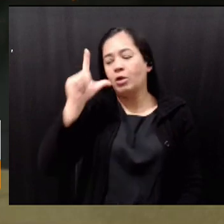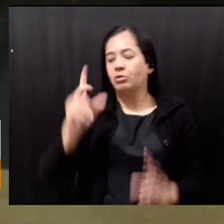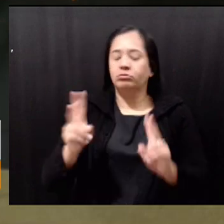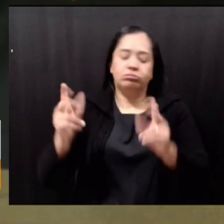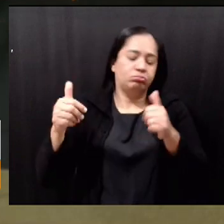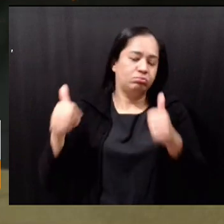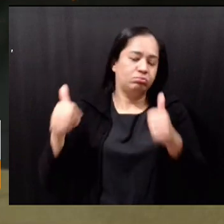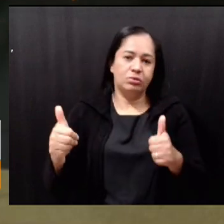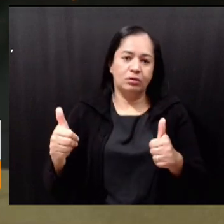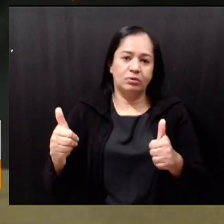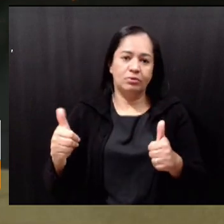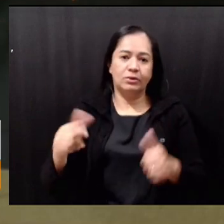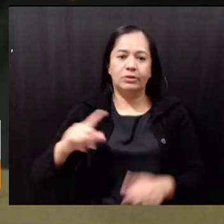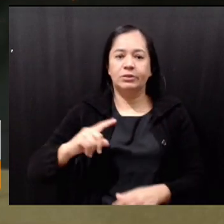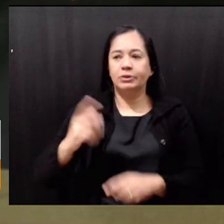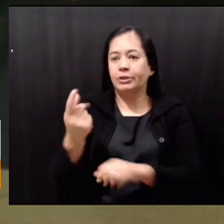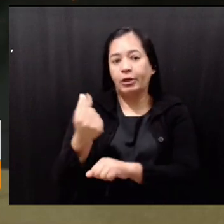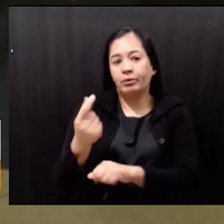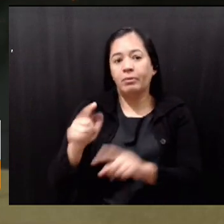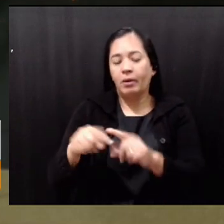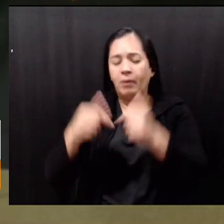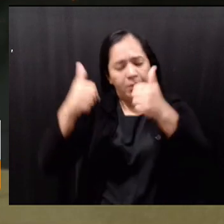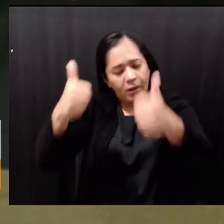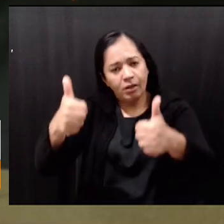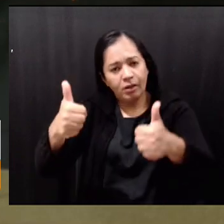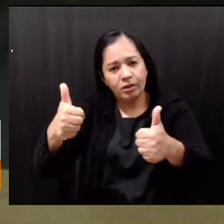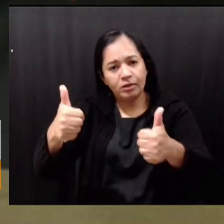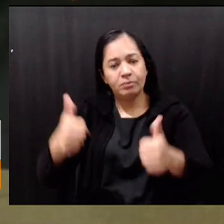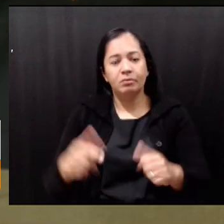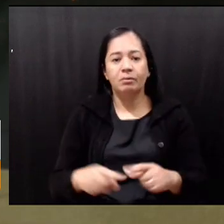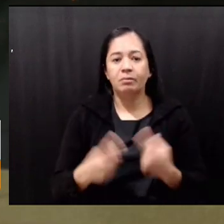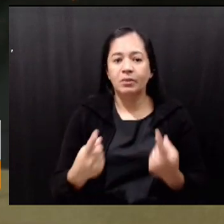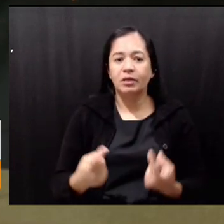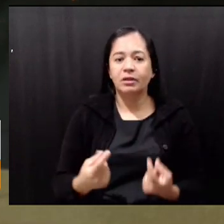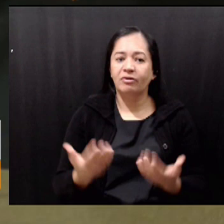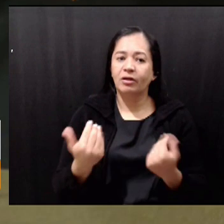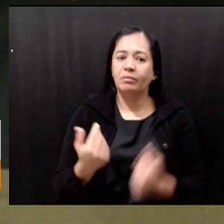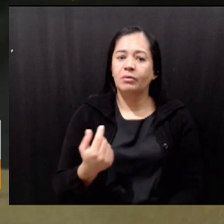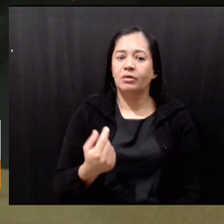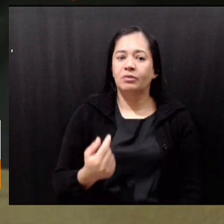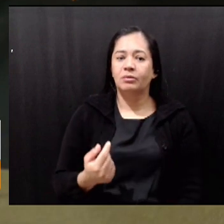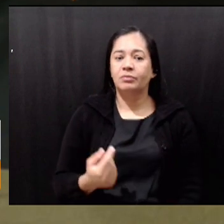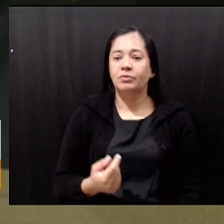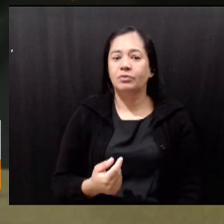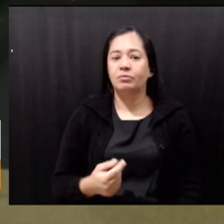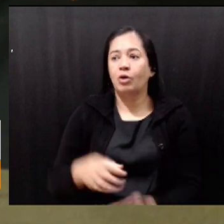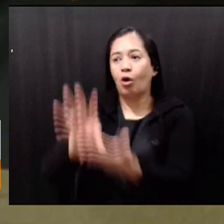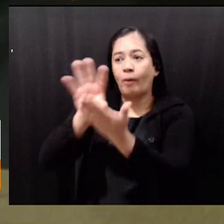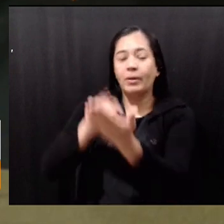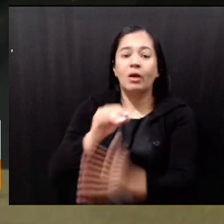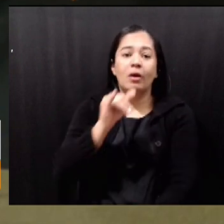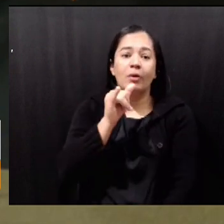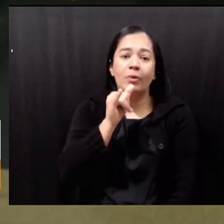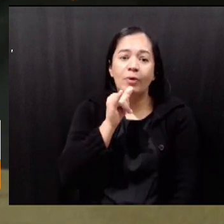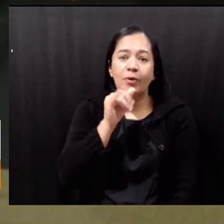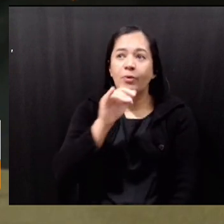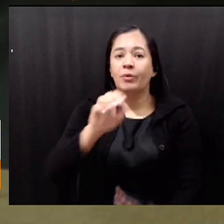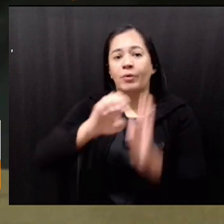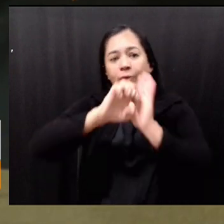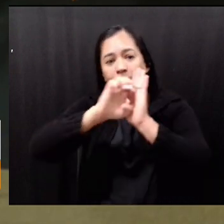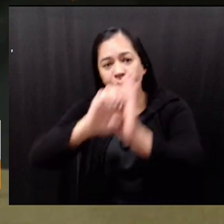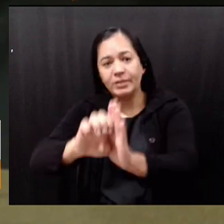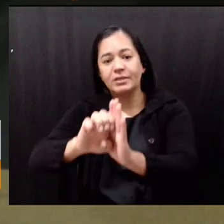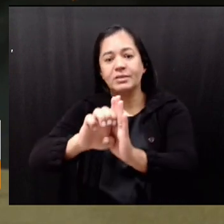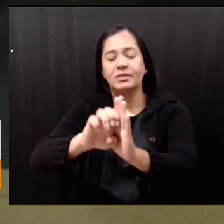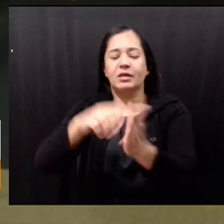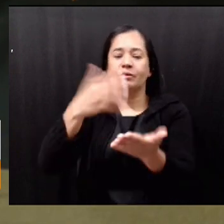seu recurso, tudo bem, mas vamos tirar pelo lado do exemplo, né? Para uma amizade verdadeira, não é